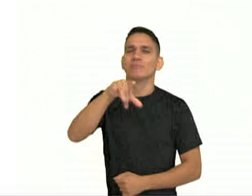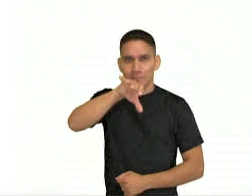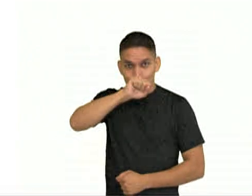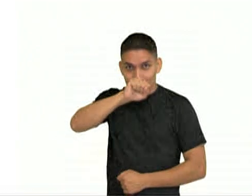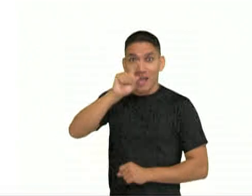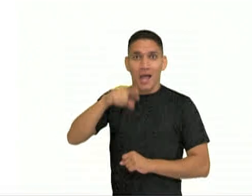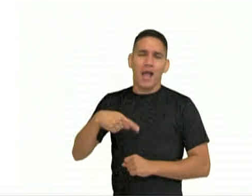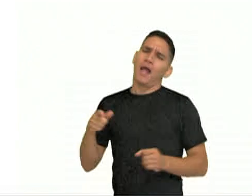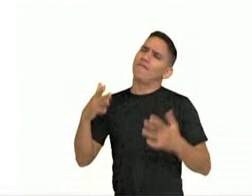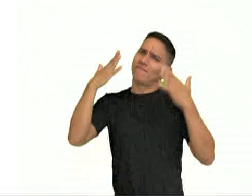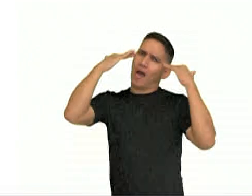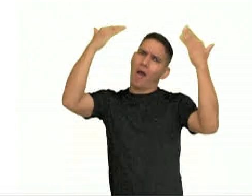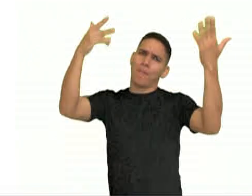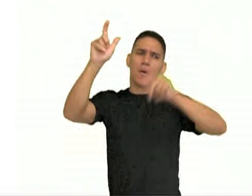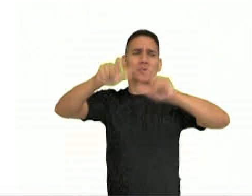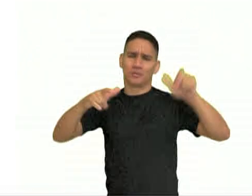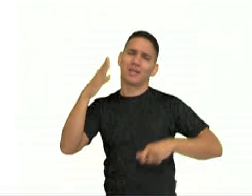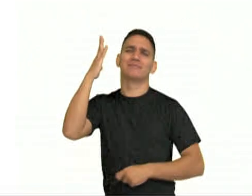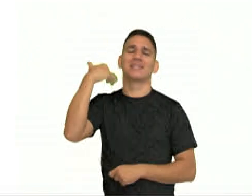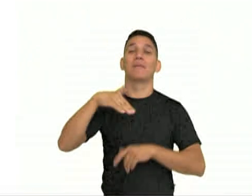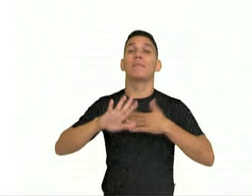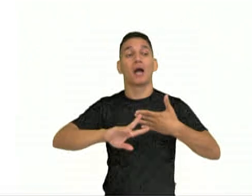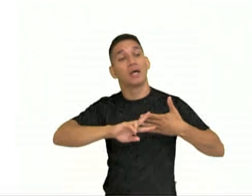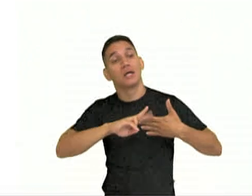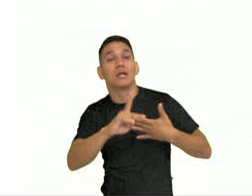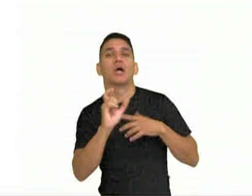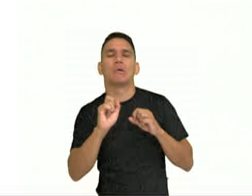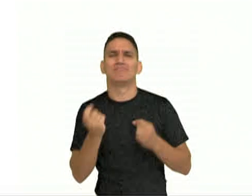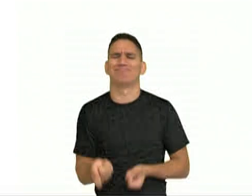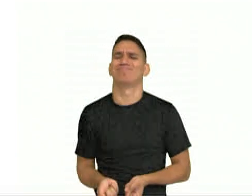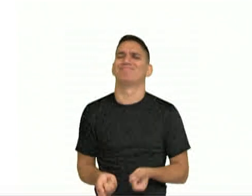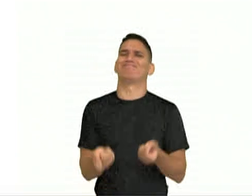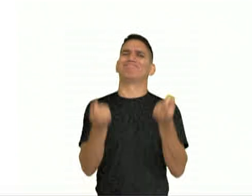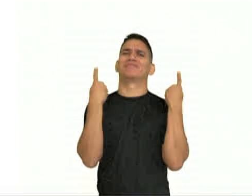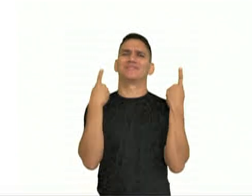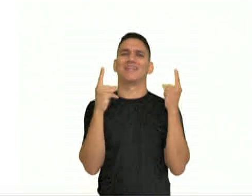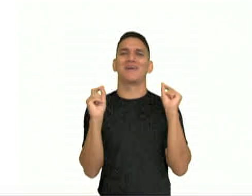conhecida das pessoas. Mas o efeito é de estranheza